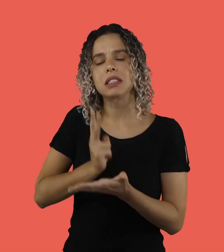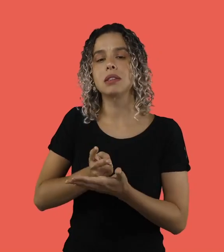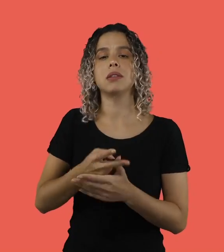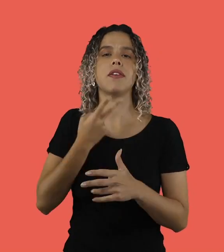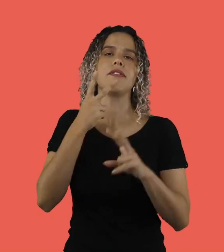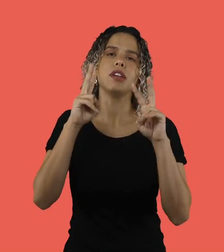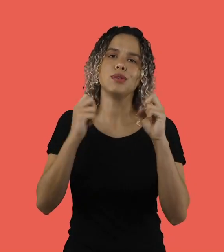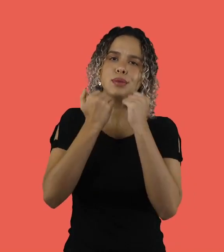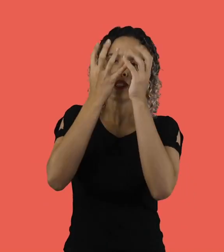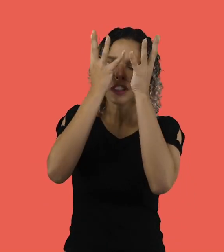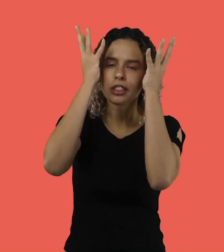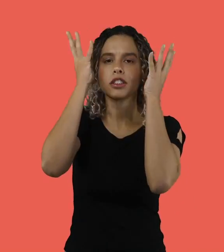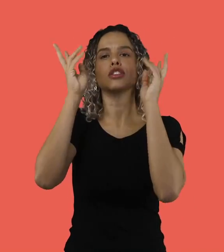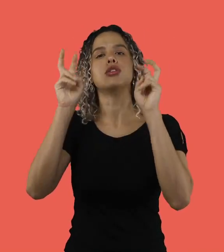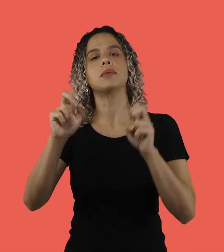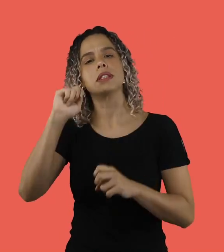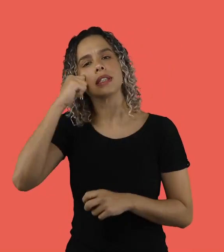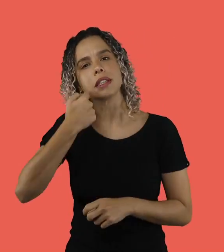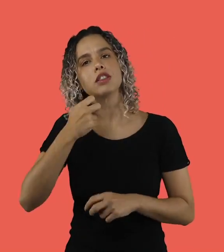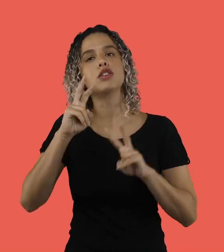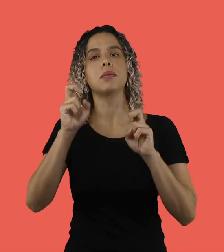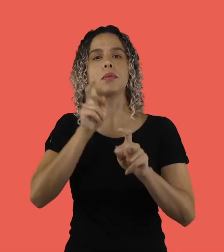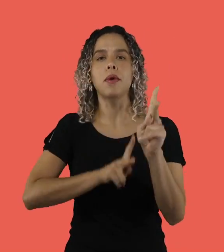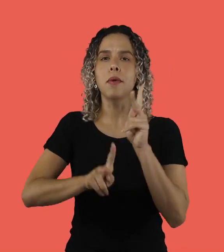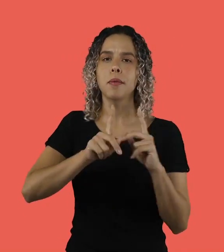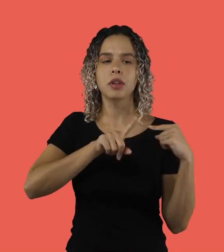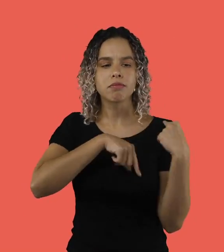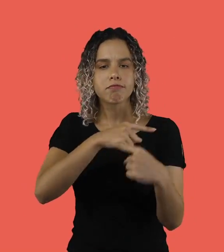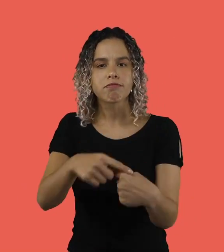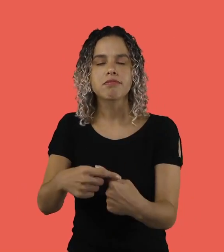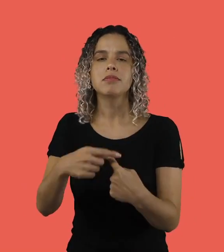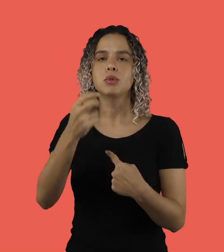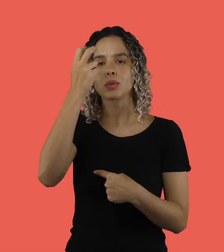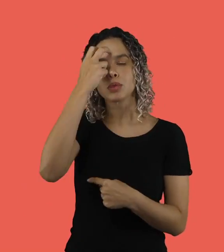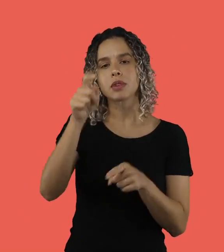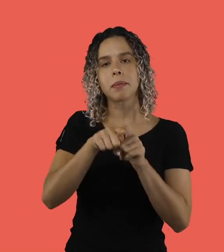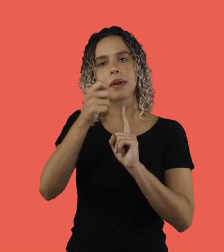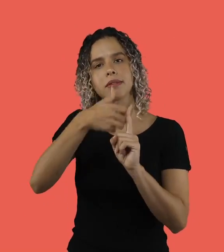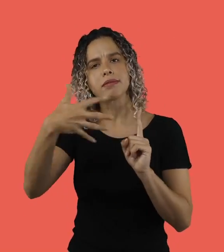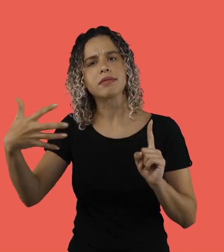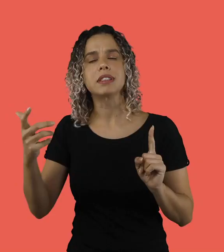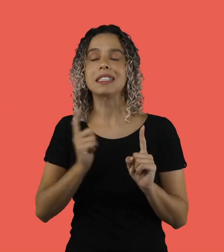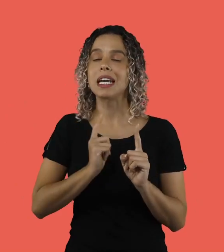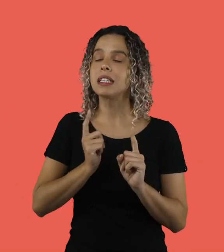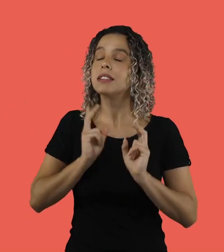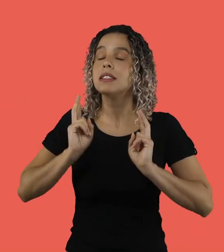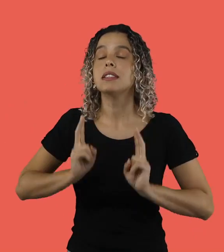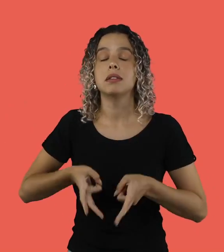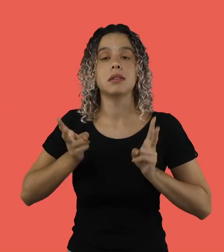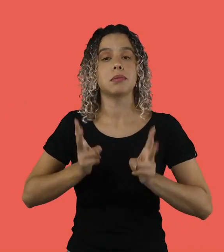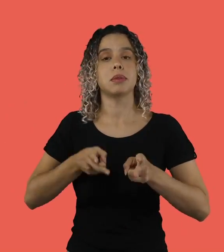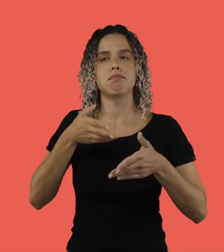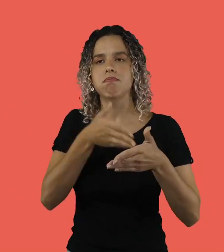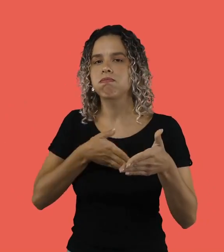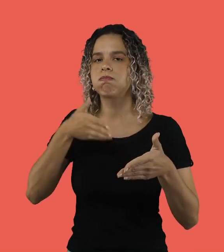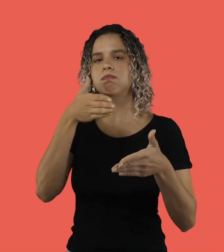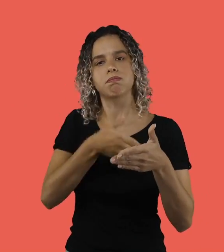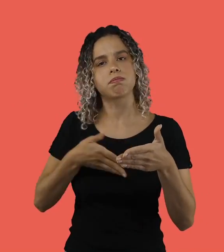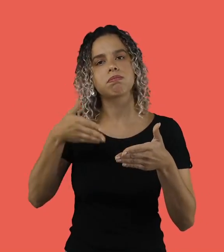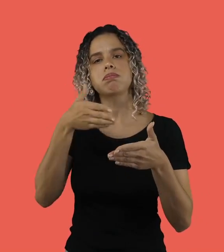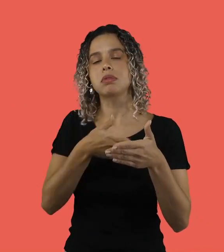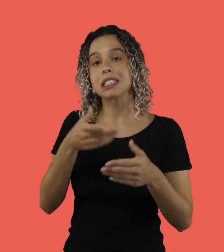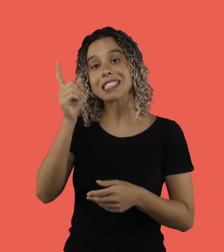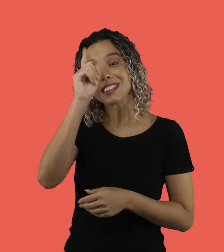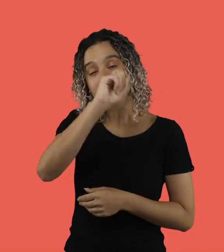fala sobre indígenas, sobre negros, sobre populações tradicionais, LGBTQI+, sempre tem